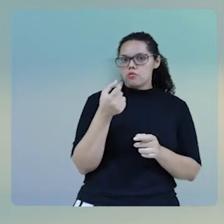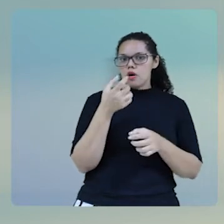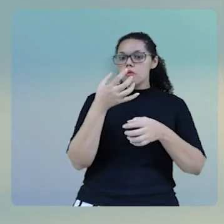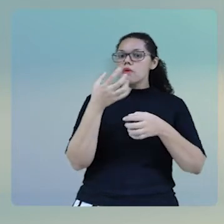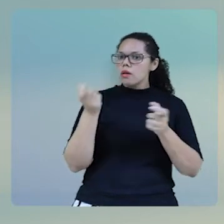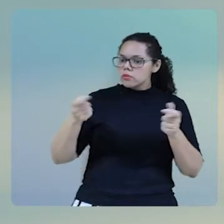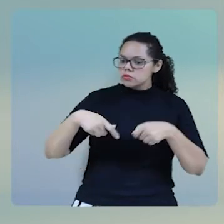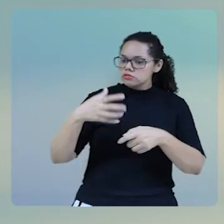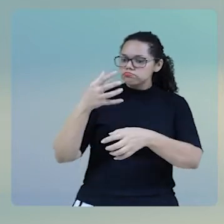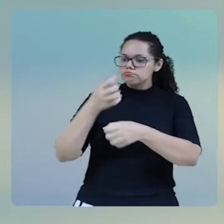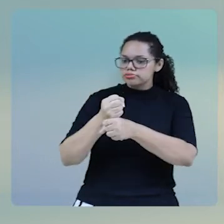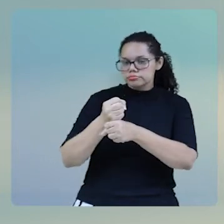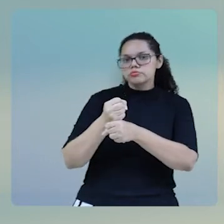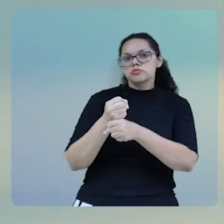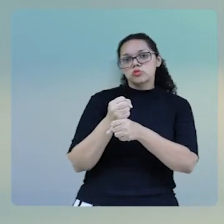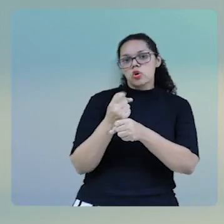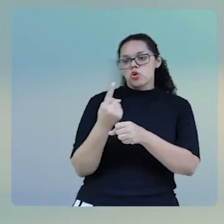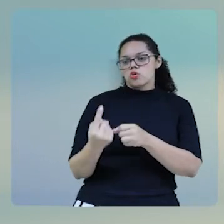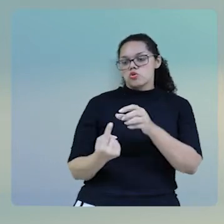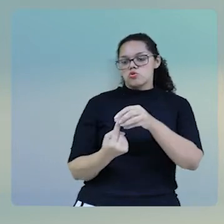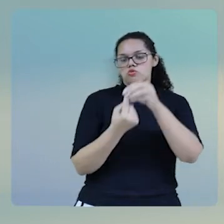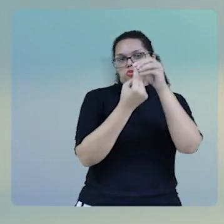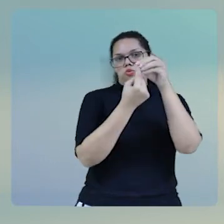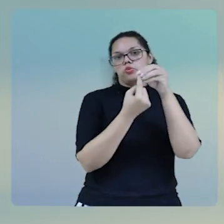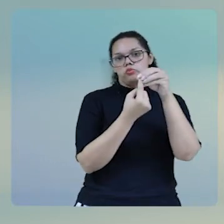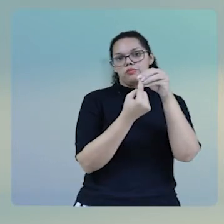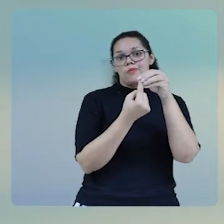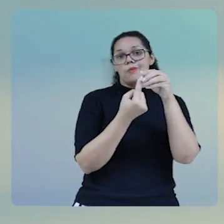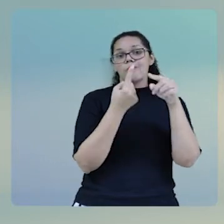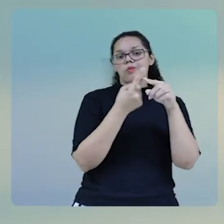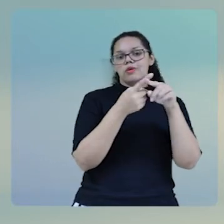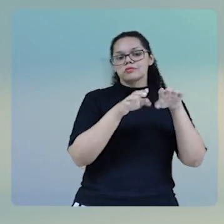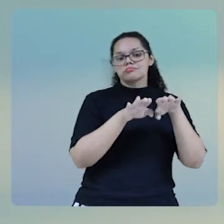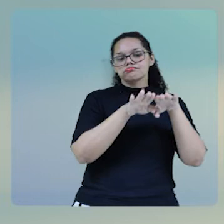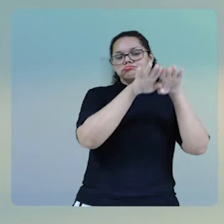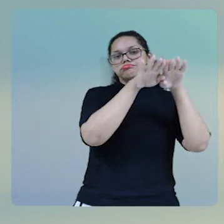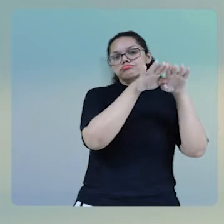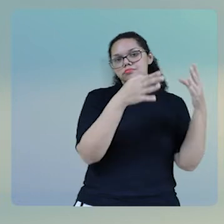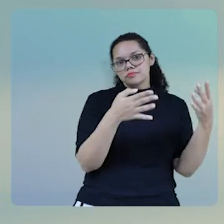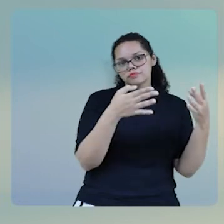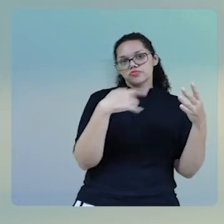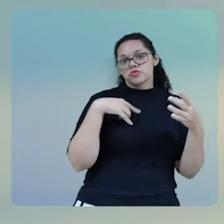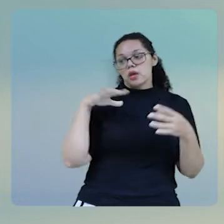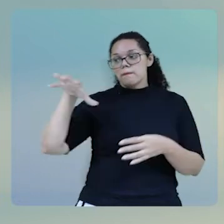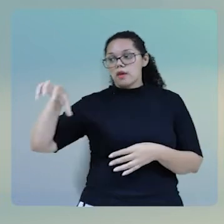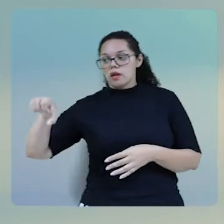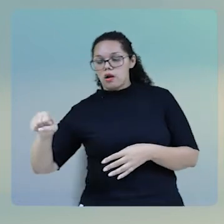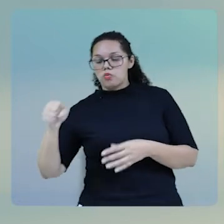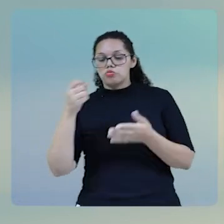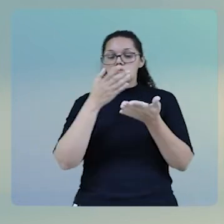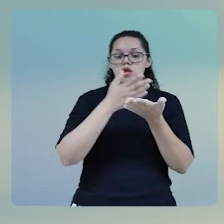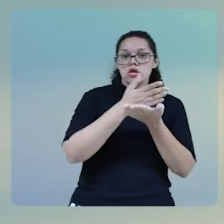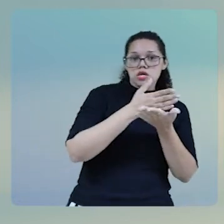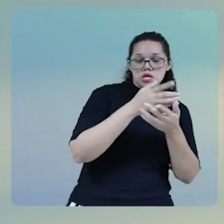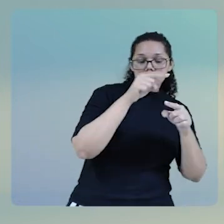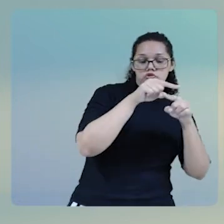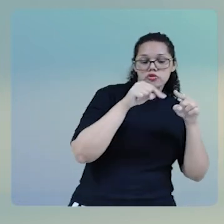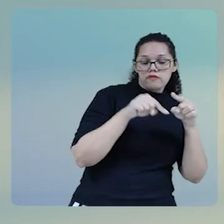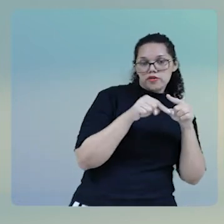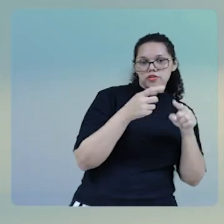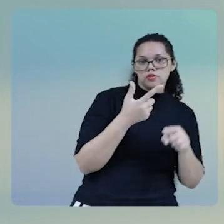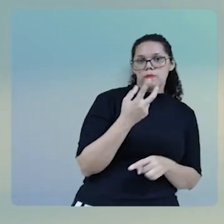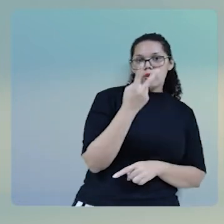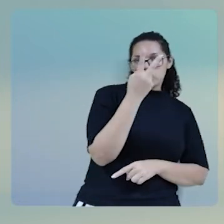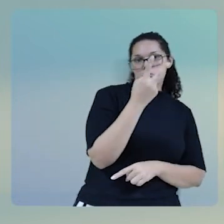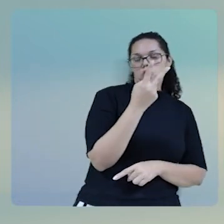só. Por eles serem iguais e estarem associados em paralelo, é só você pegar um e dividir por 2. Então, isso aqui é